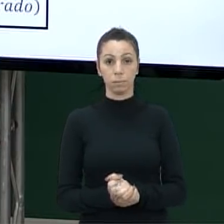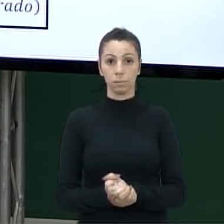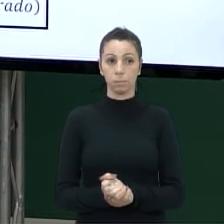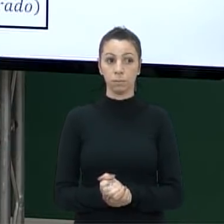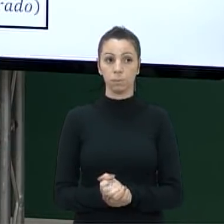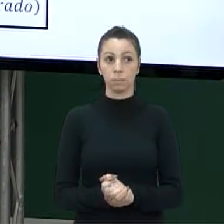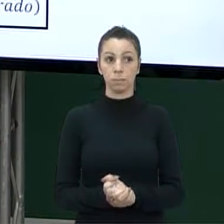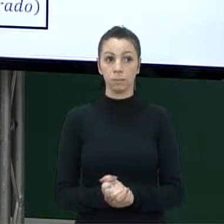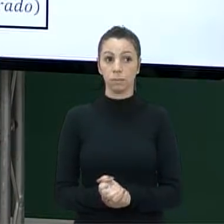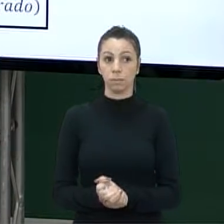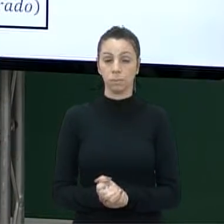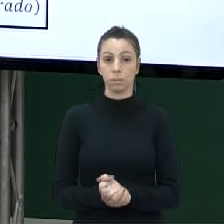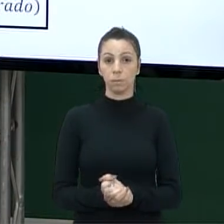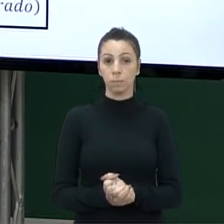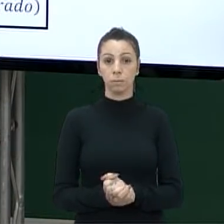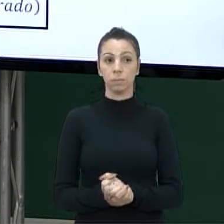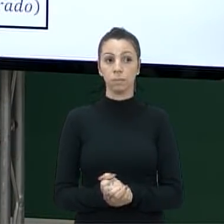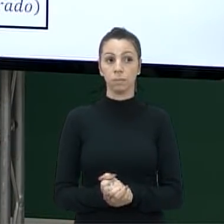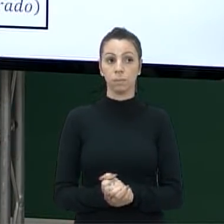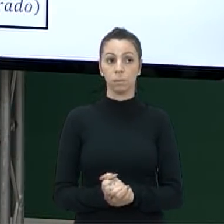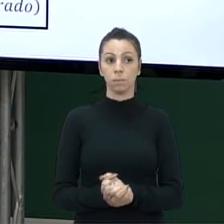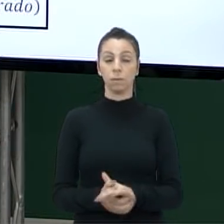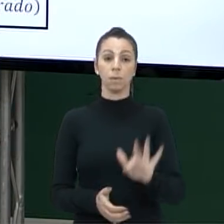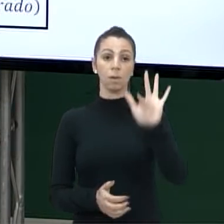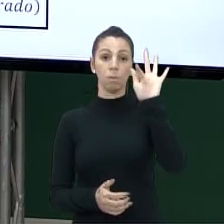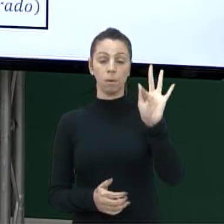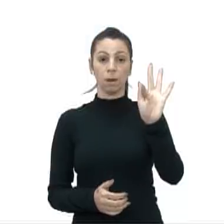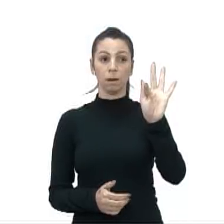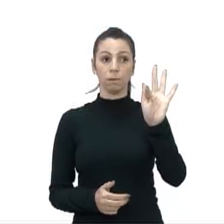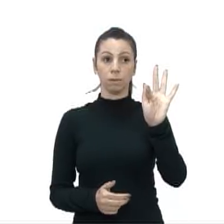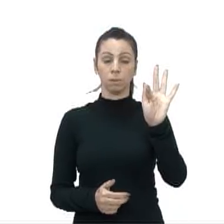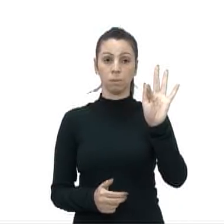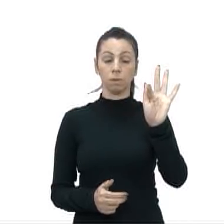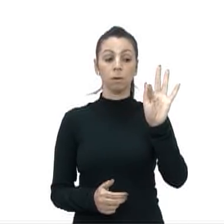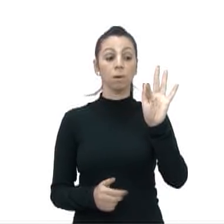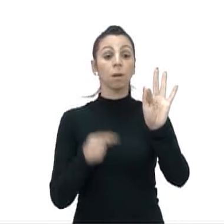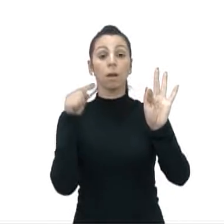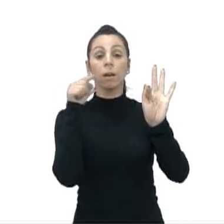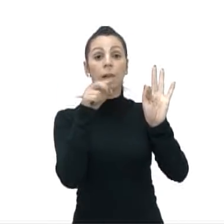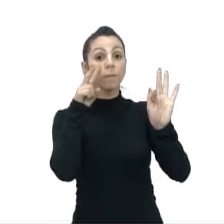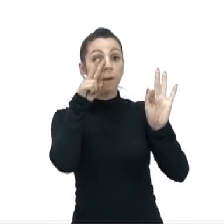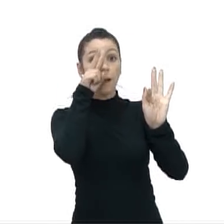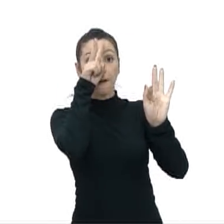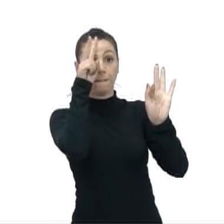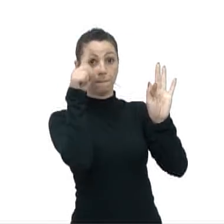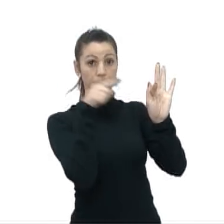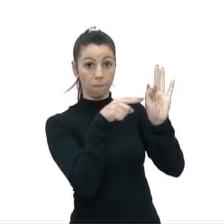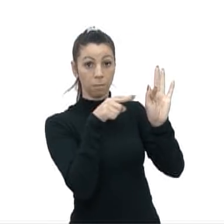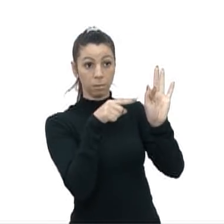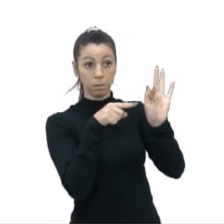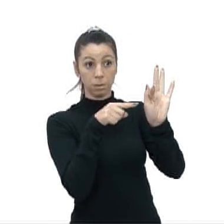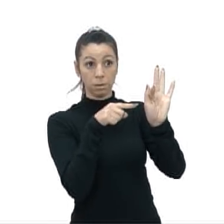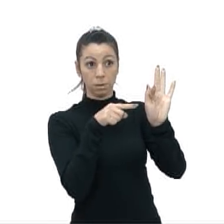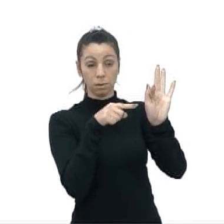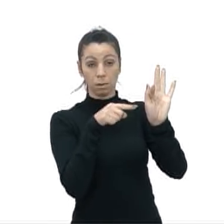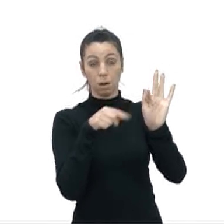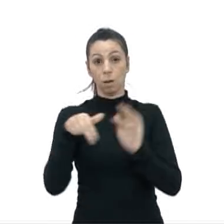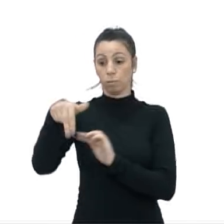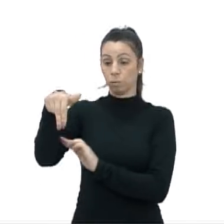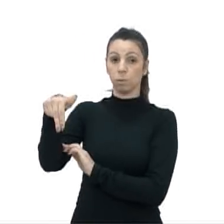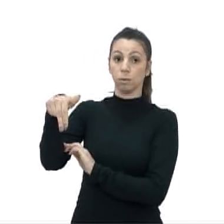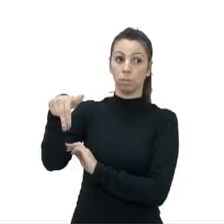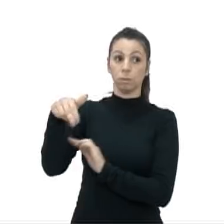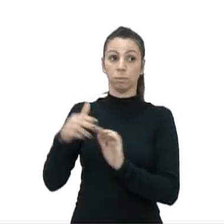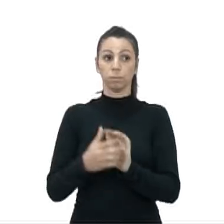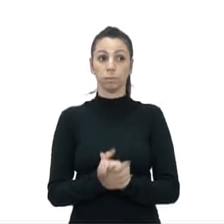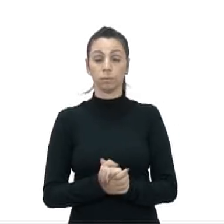Internacional de Medida, muito importante lembrar. O F representa a força, né, o vetor força, ele é medido em Newton, certo? Aqui